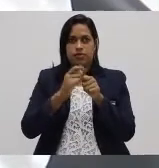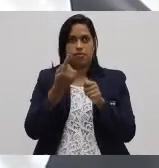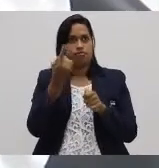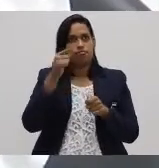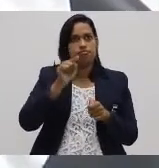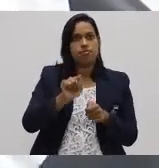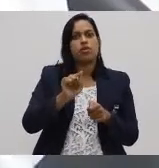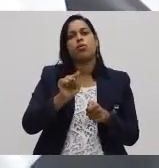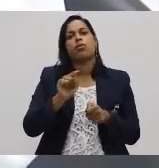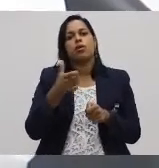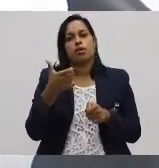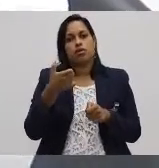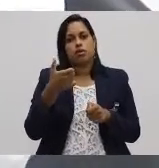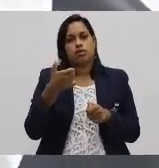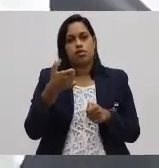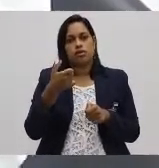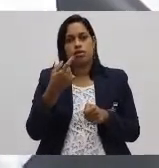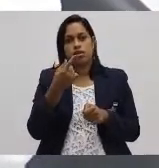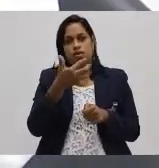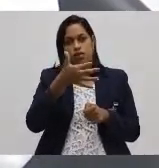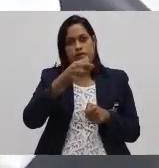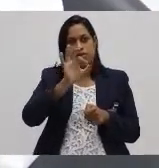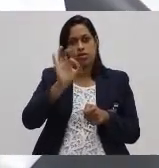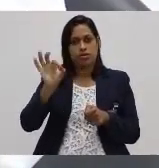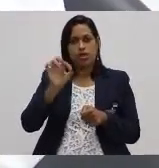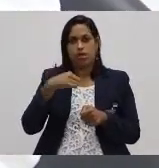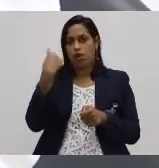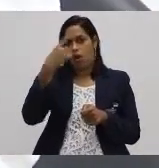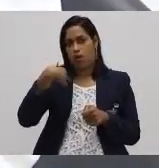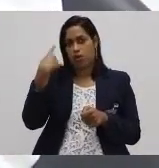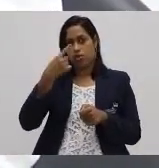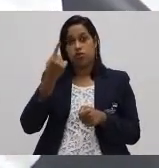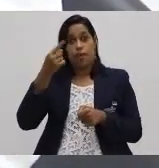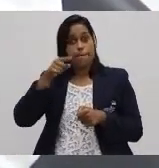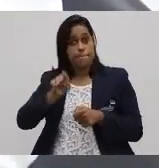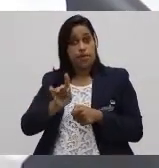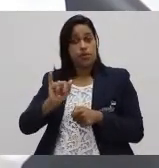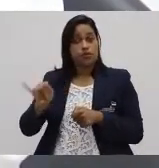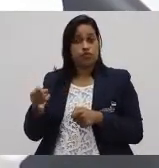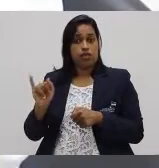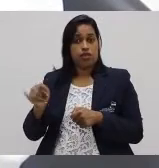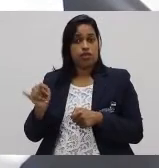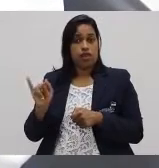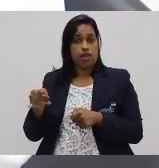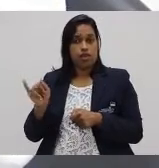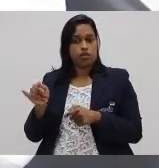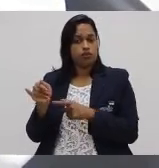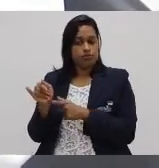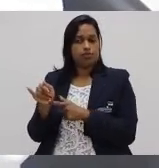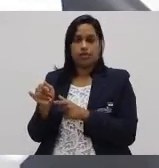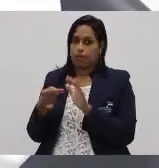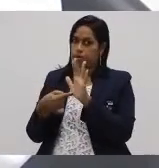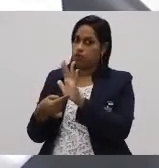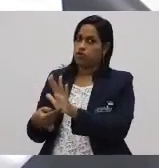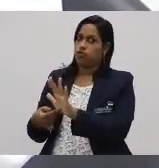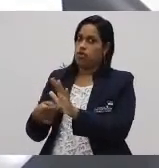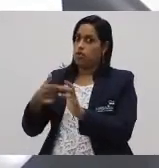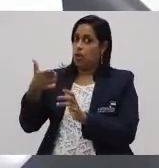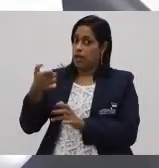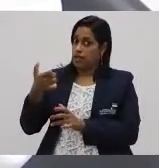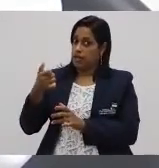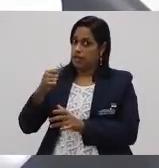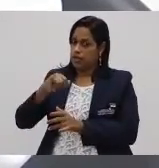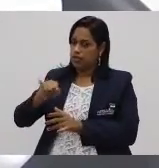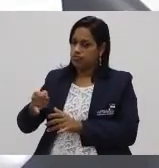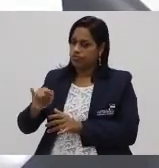de caneta eu levei 100 horas homens no mês de janeiro. Então, está lá meu indicador. 1000 tampas de